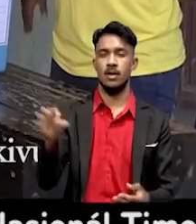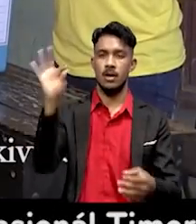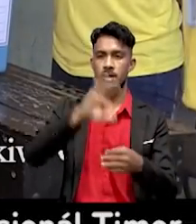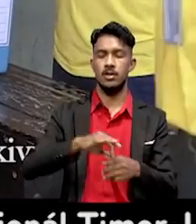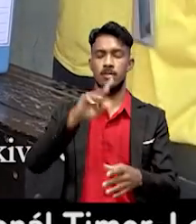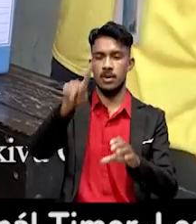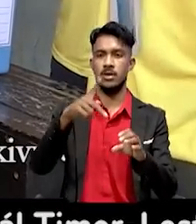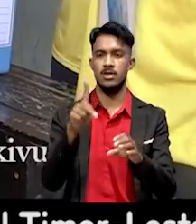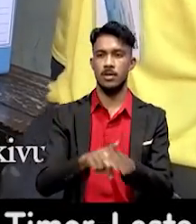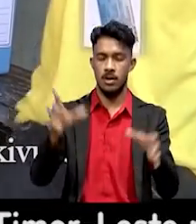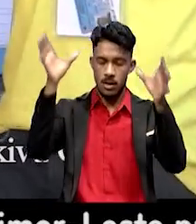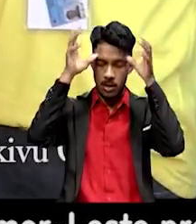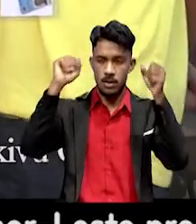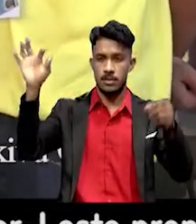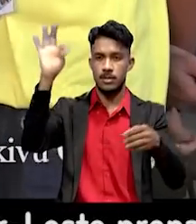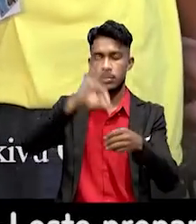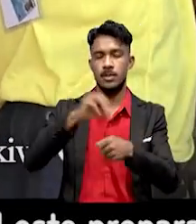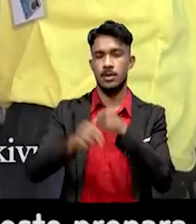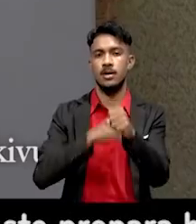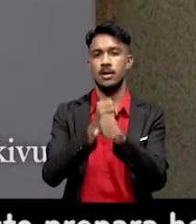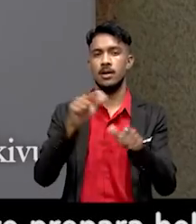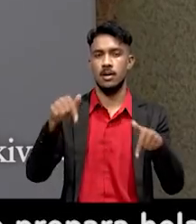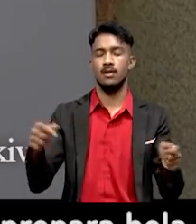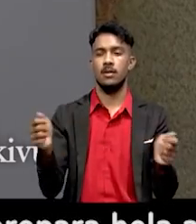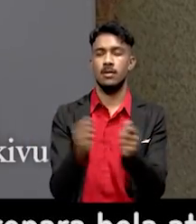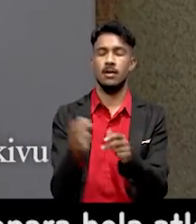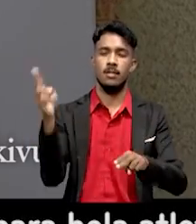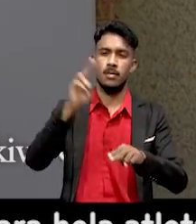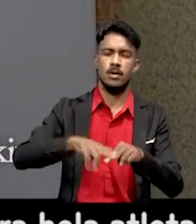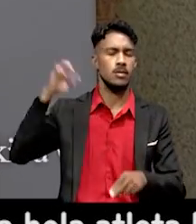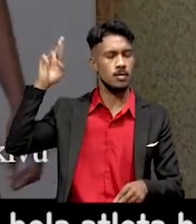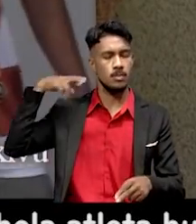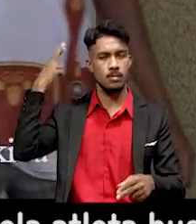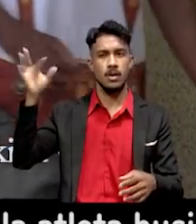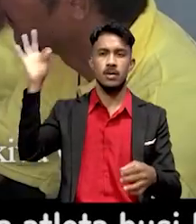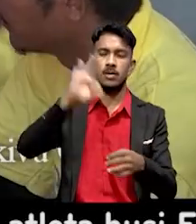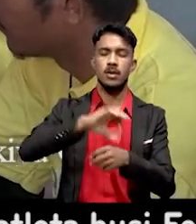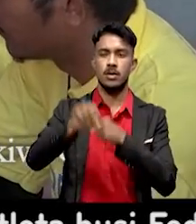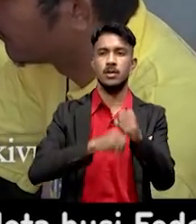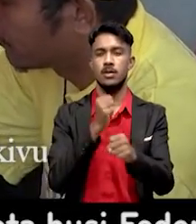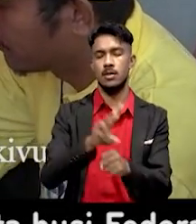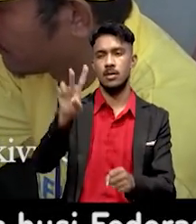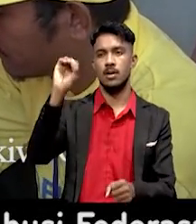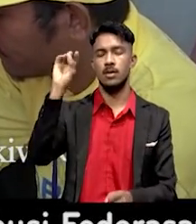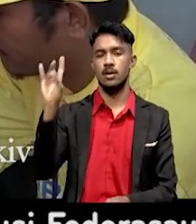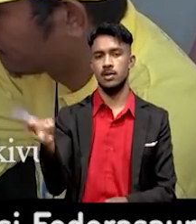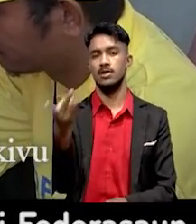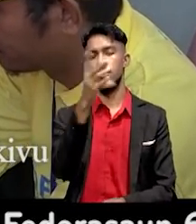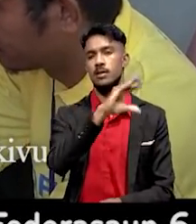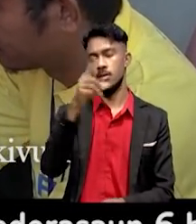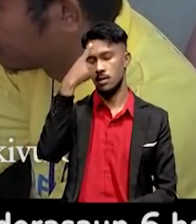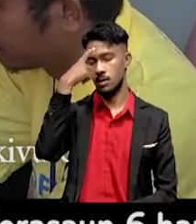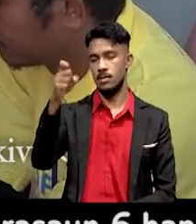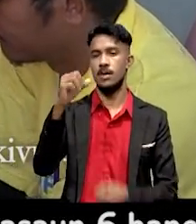eleição presidencial tinangne. Ia aumento makas comparo eleitores tinang rihun rua sanulu recenhito, tamba tinang rihun